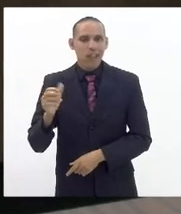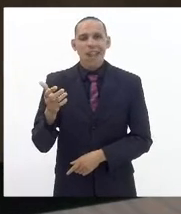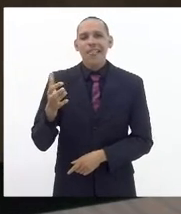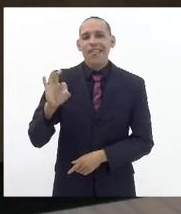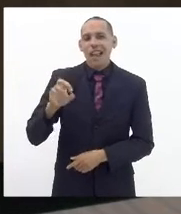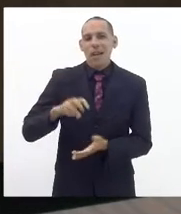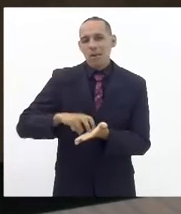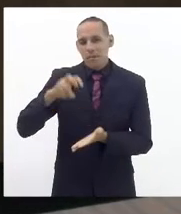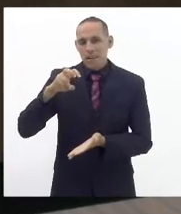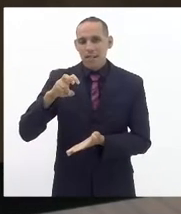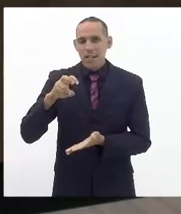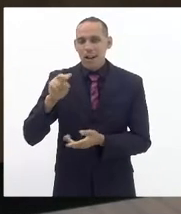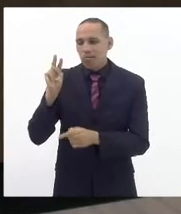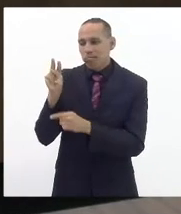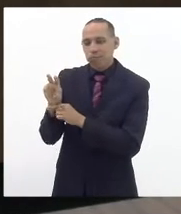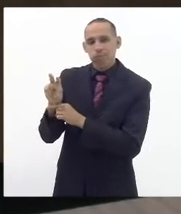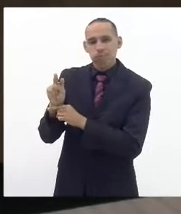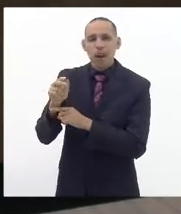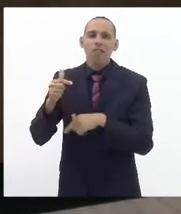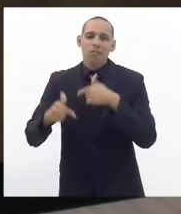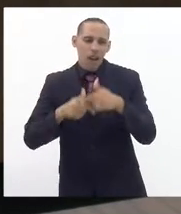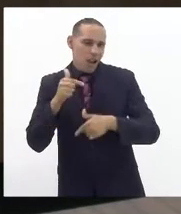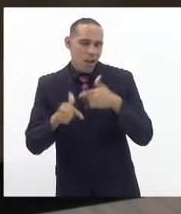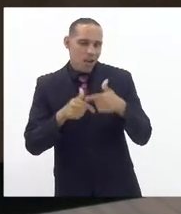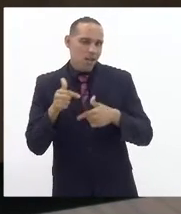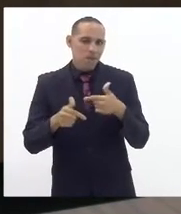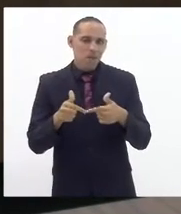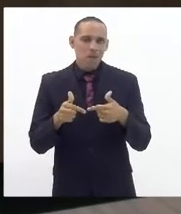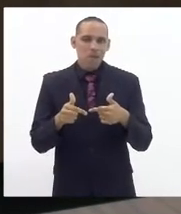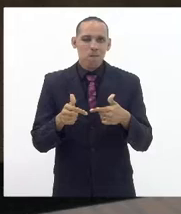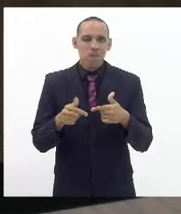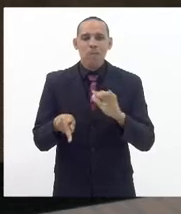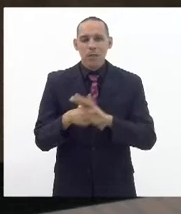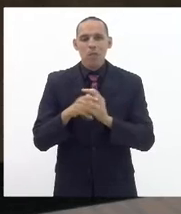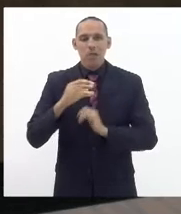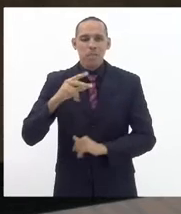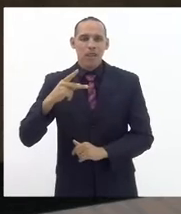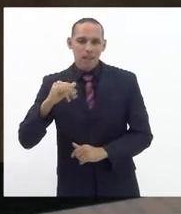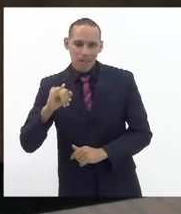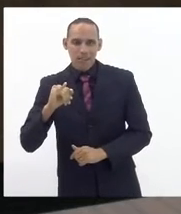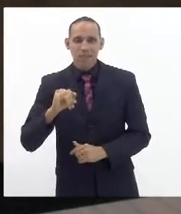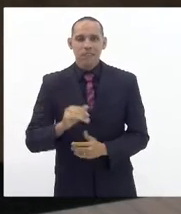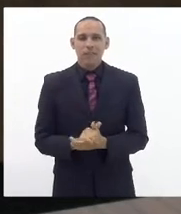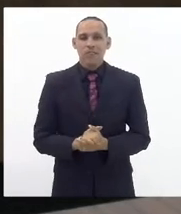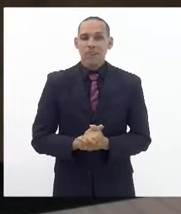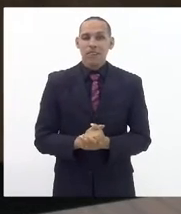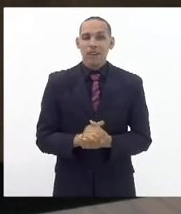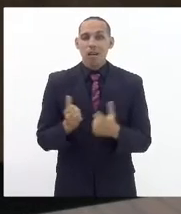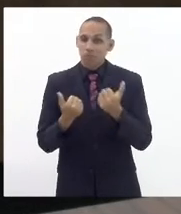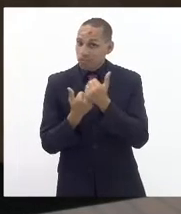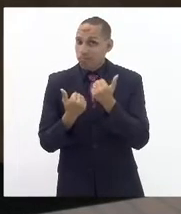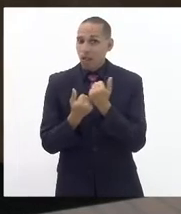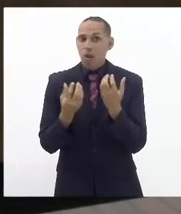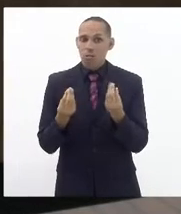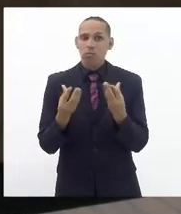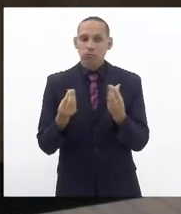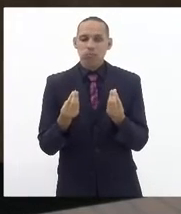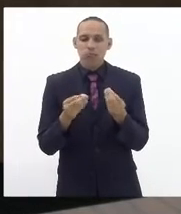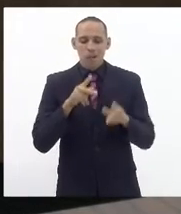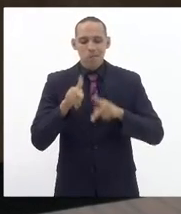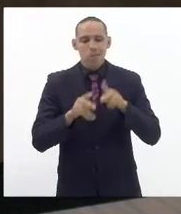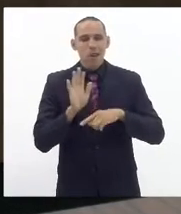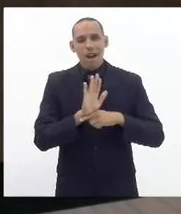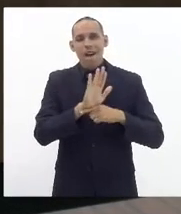cobrir todo o trabalho que está sendo desenvolvido através dessa comissão parlamentar de inquérito, que muito está contribuindo com a